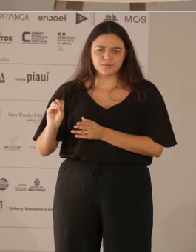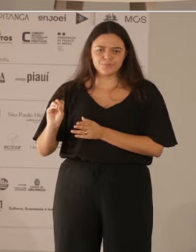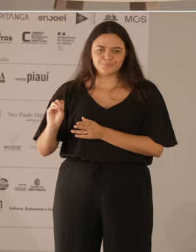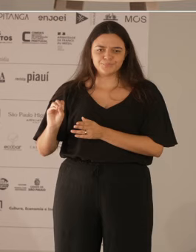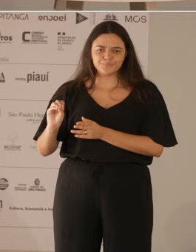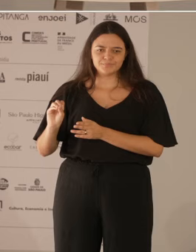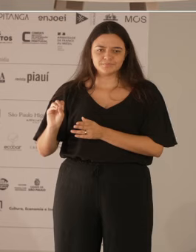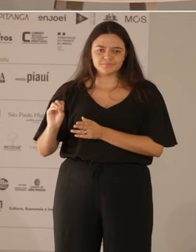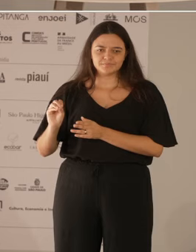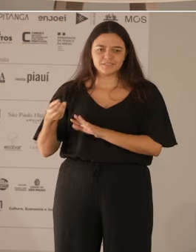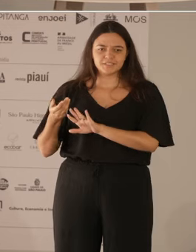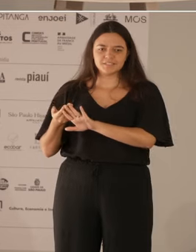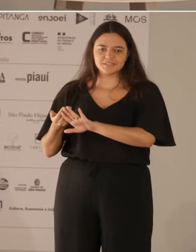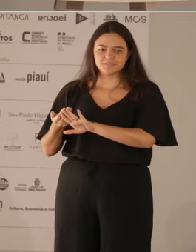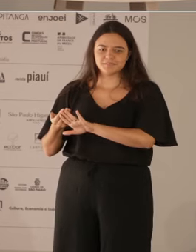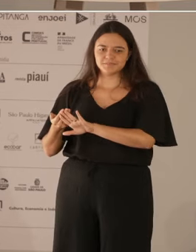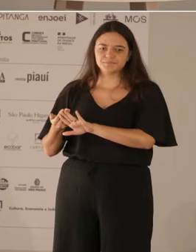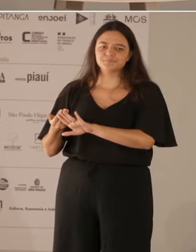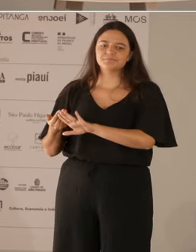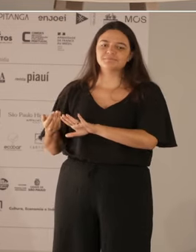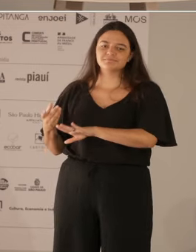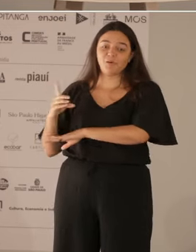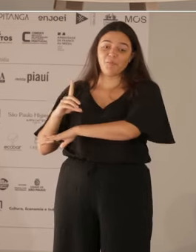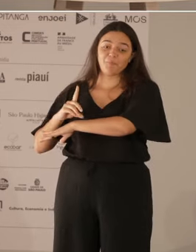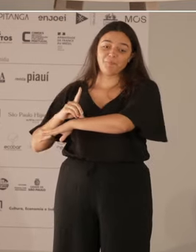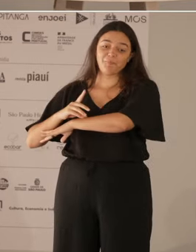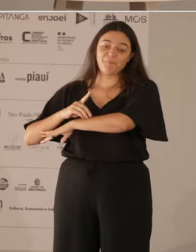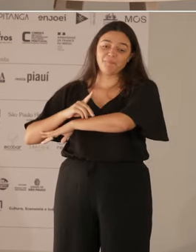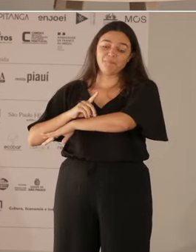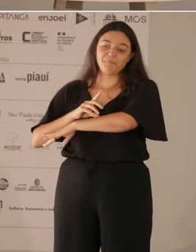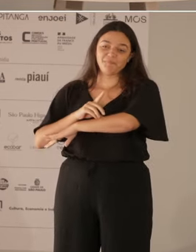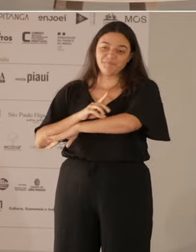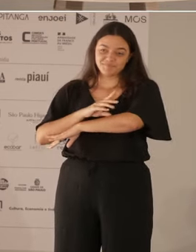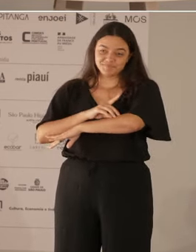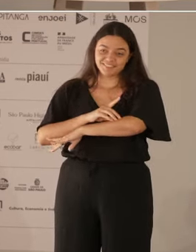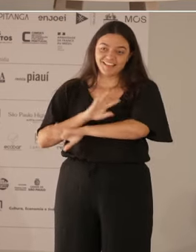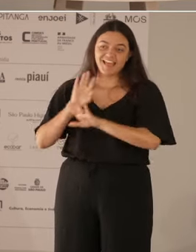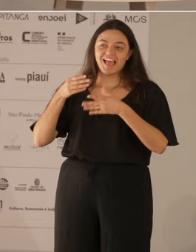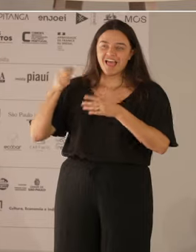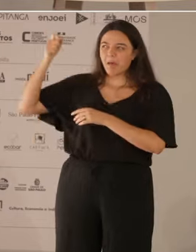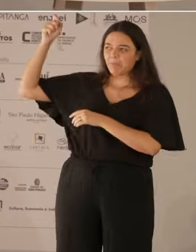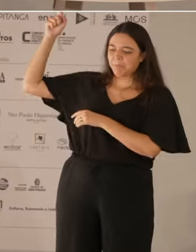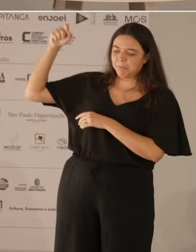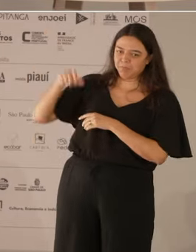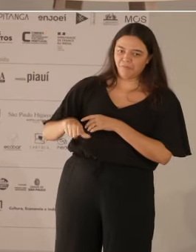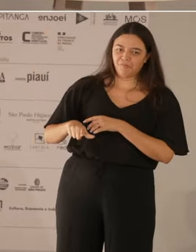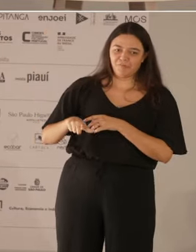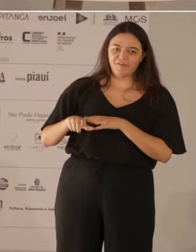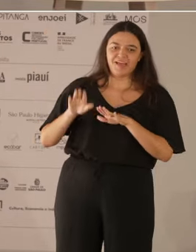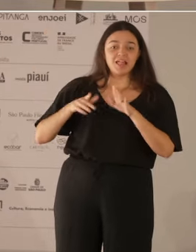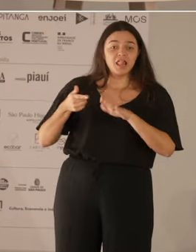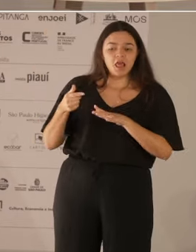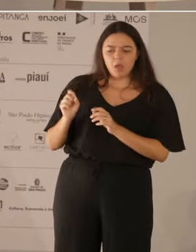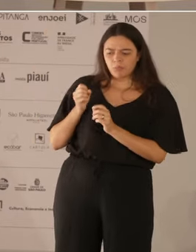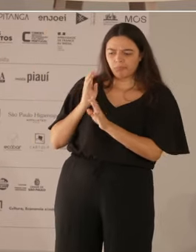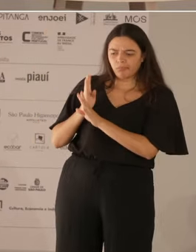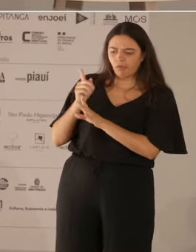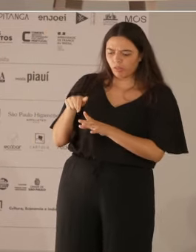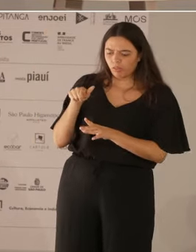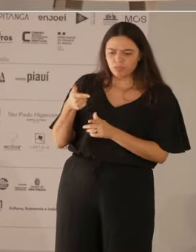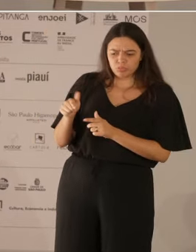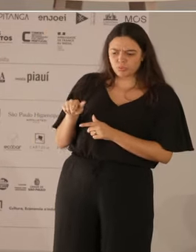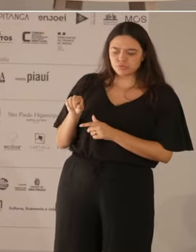do Terciário, aí ali você tem, cai em meteoro, você começa a achar um elemento químico que não tinha antes, fica muito fácil, você